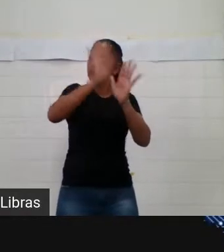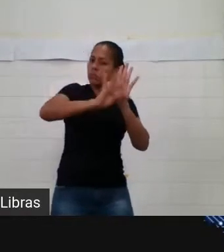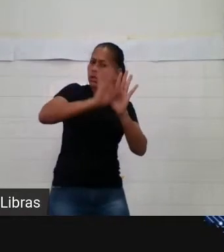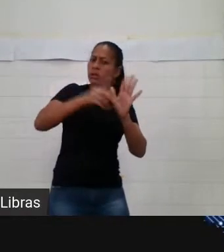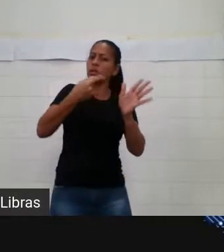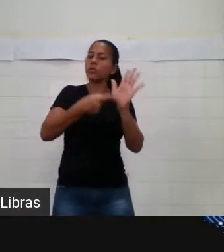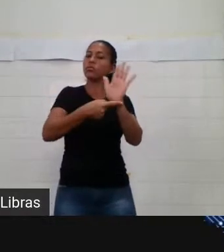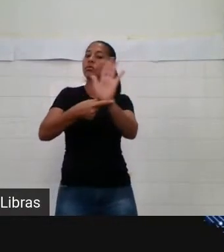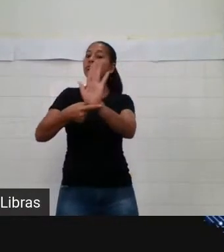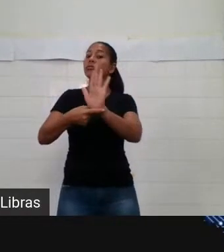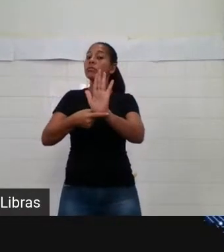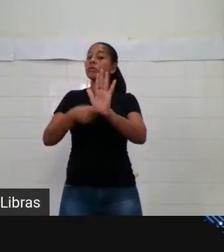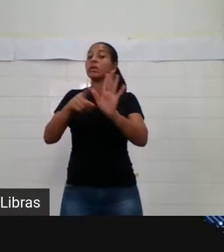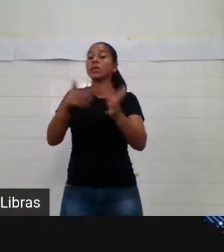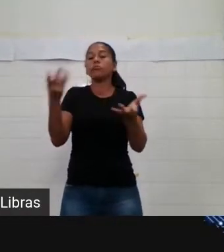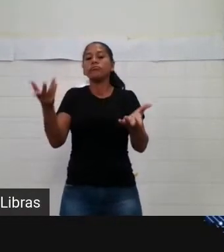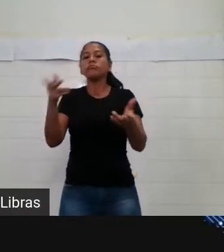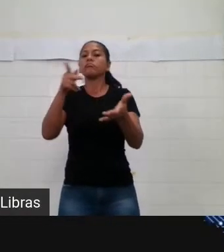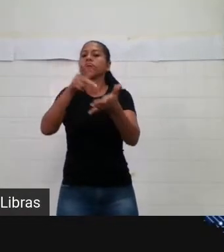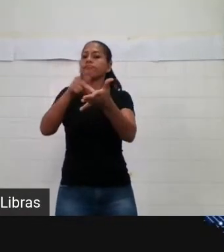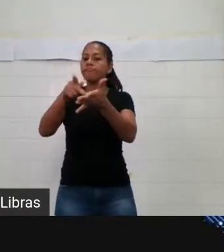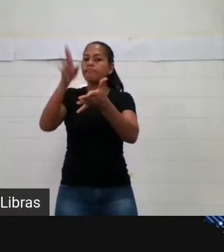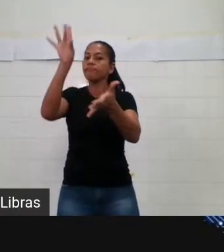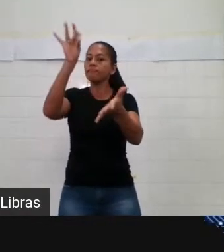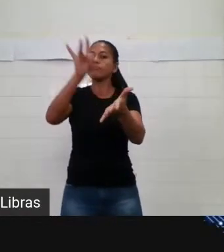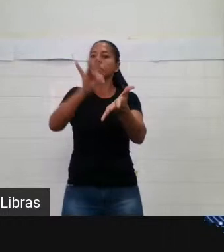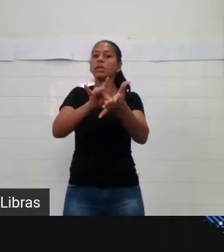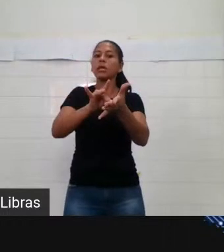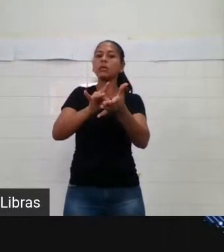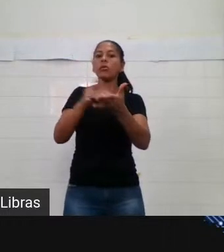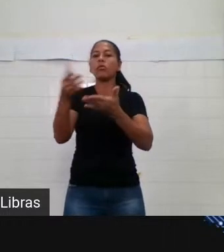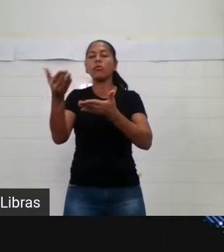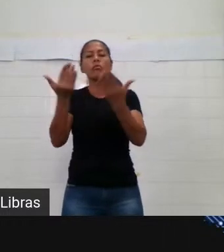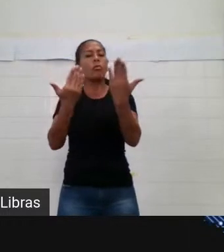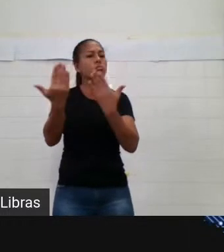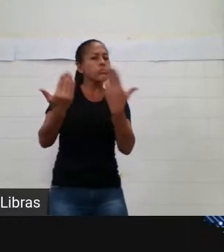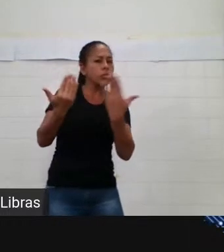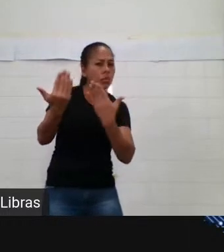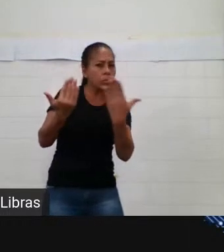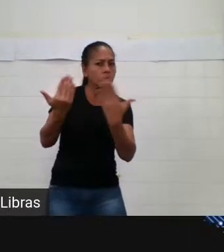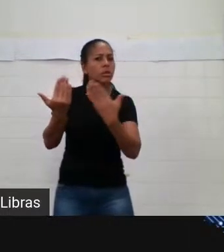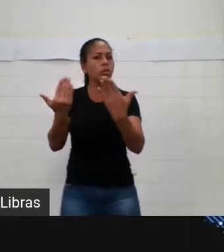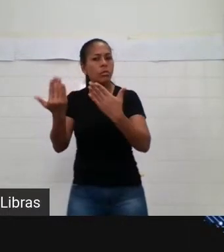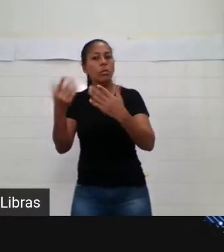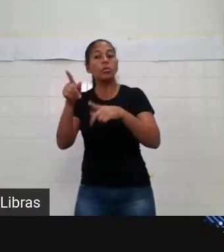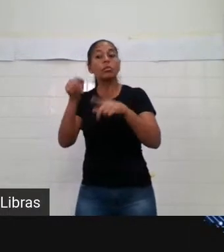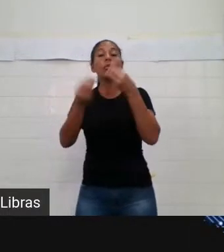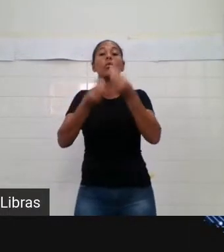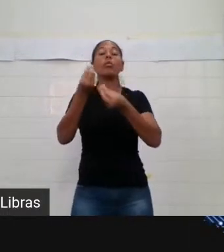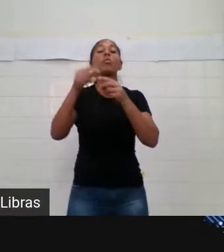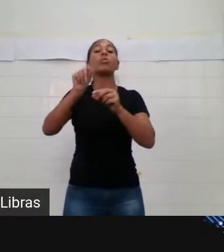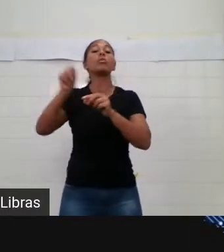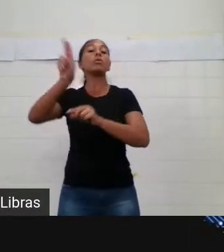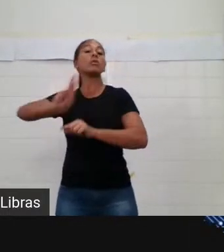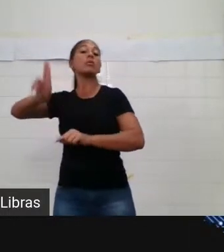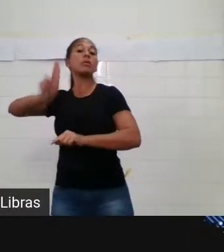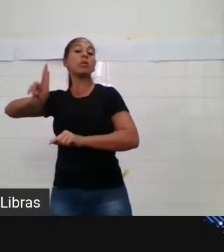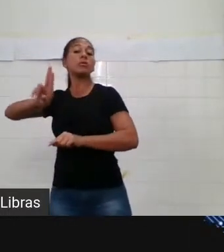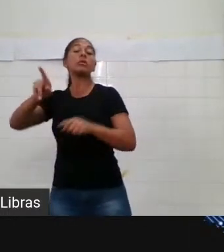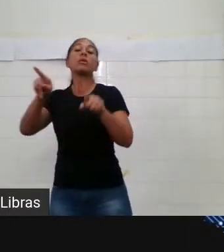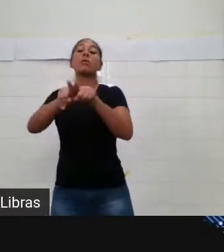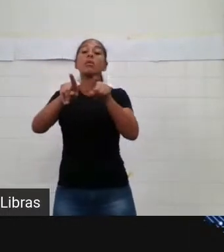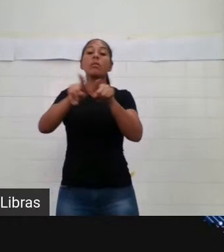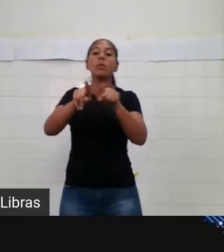Letras. Então, na verdade, eu vou analisar um pouco da linguagem que Conceição utiliza, a maneira, por exemplo, como